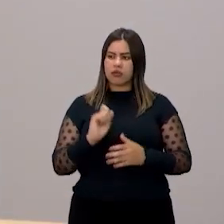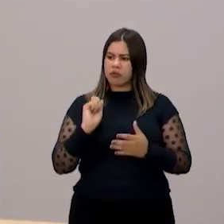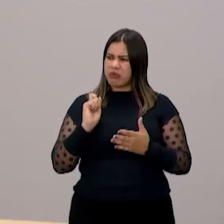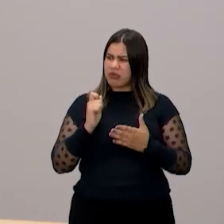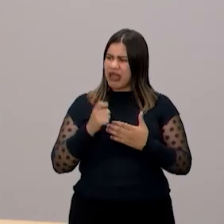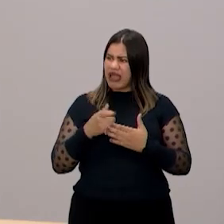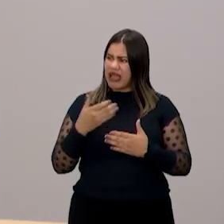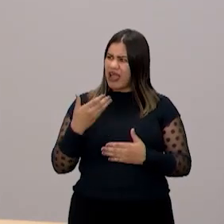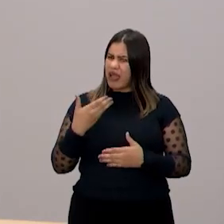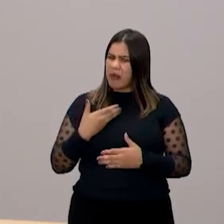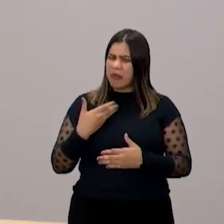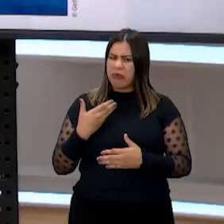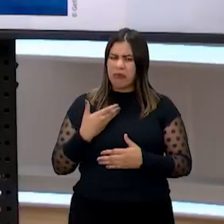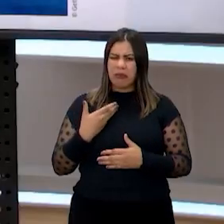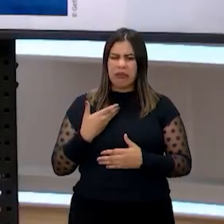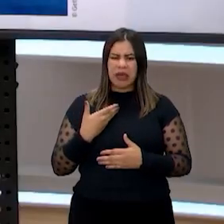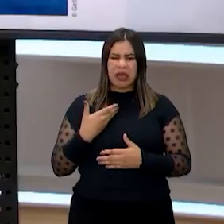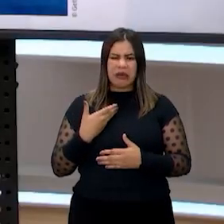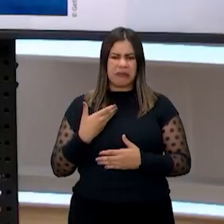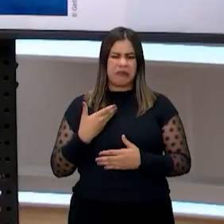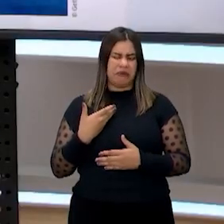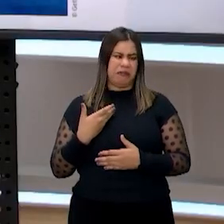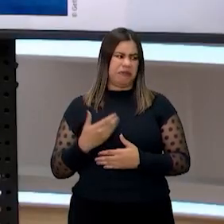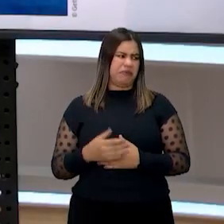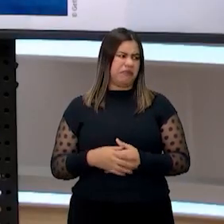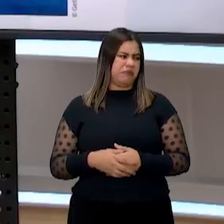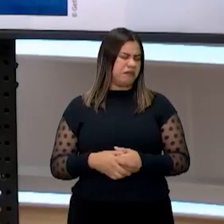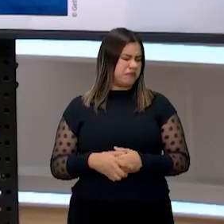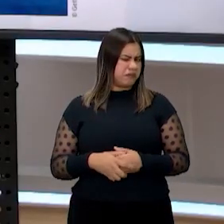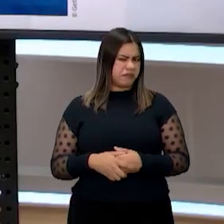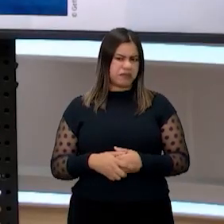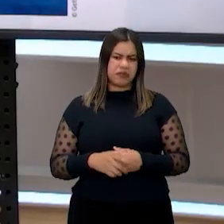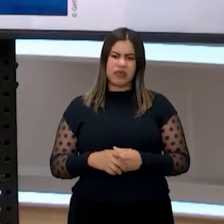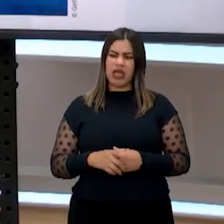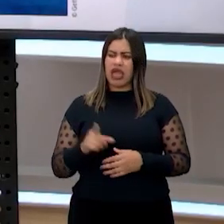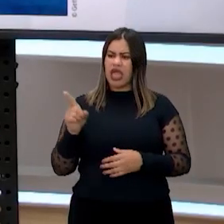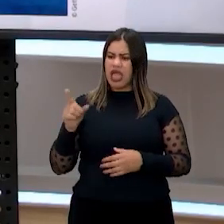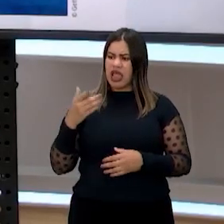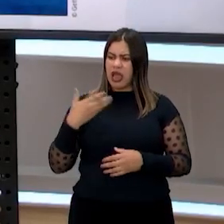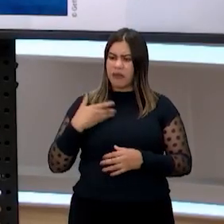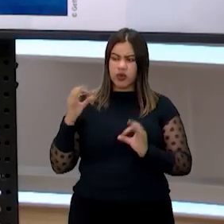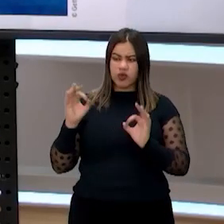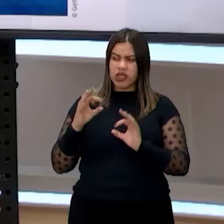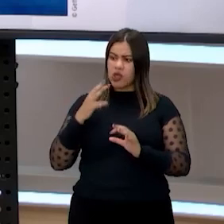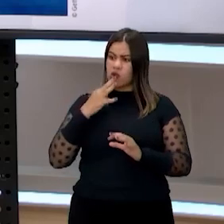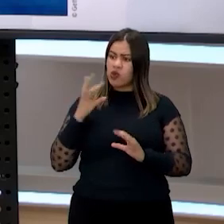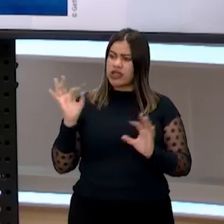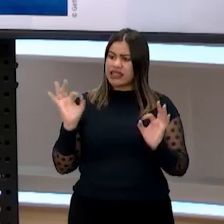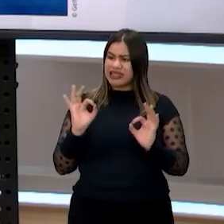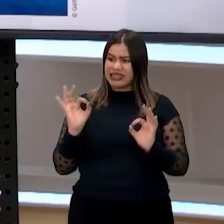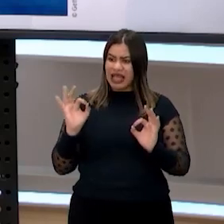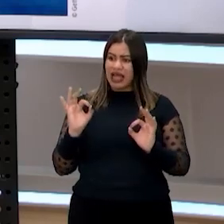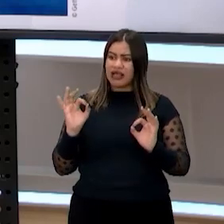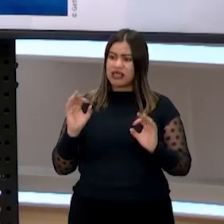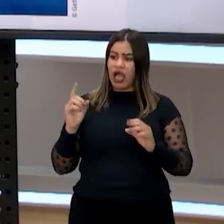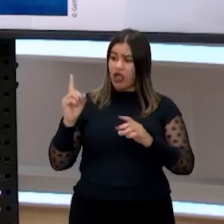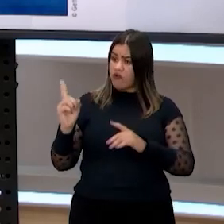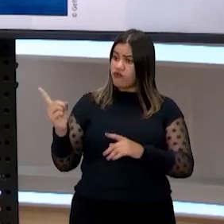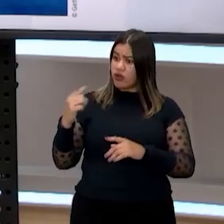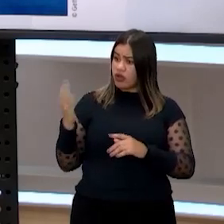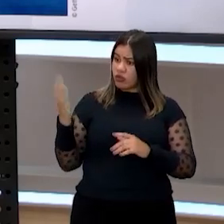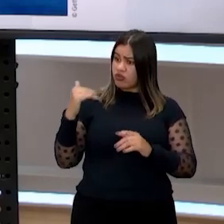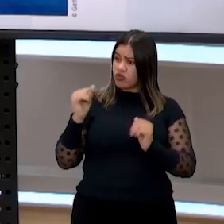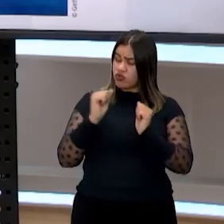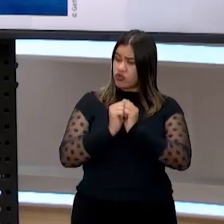amigos, né? É difícil a gente imaginar hoje algo que ainda não passou por um processo de mercadorização. Muito difícil.